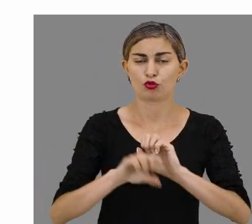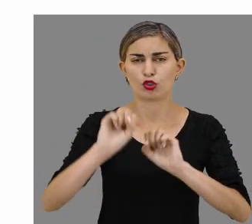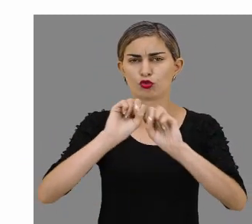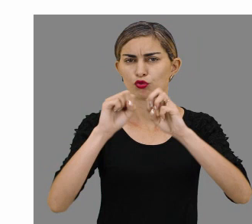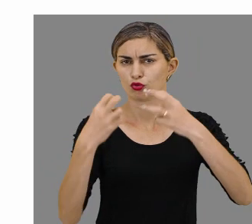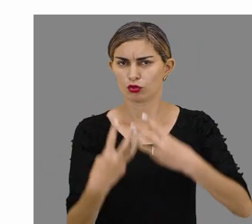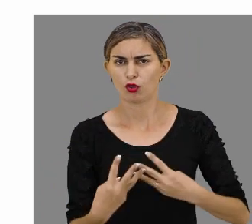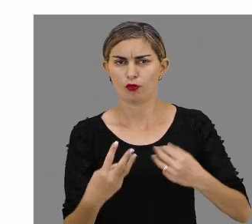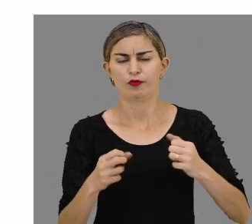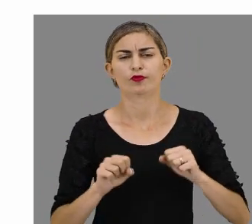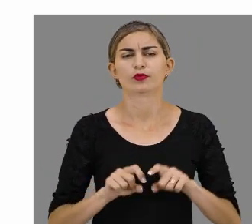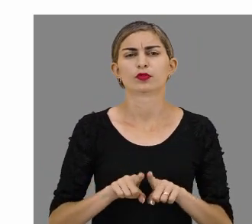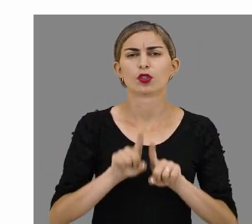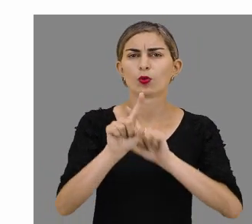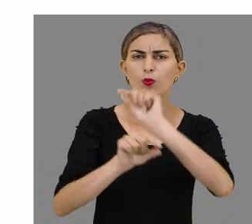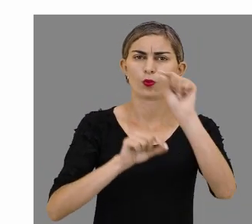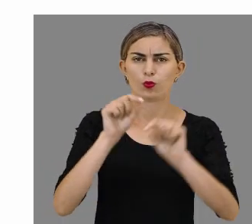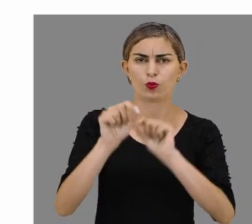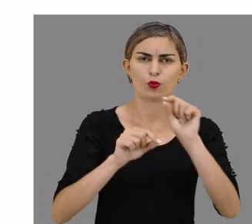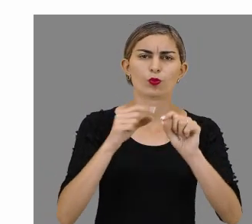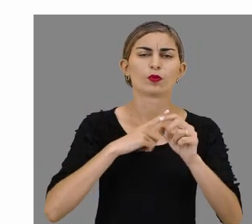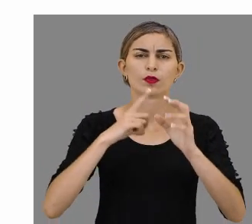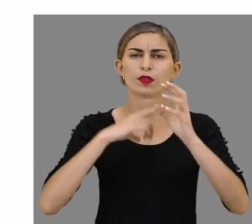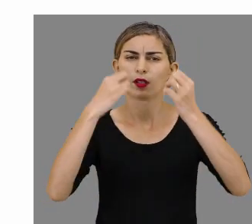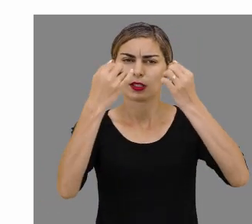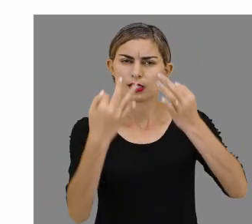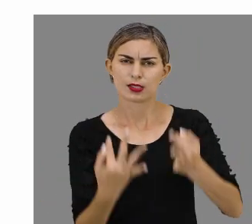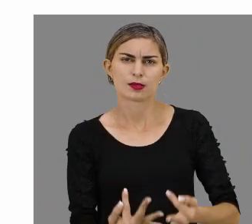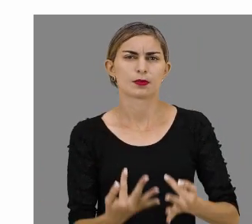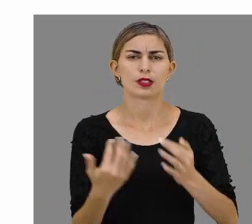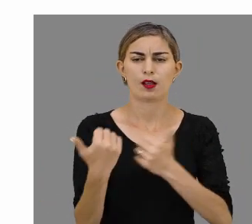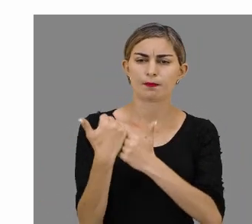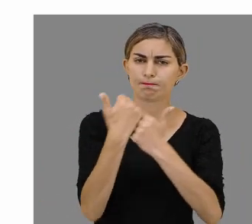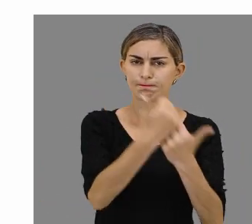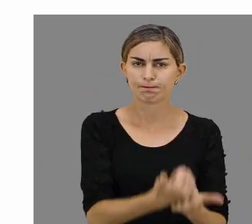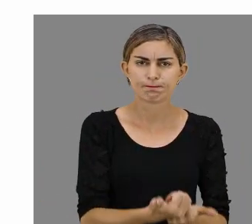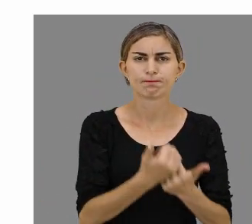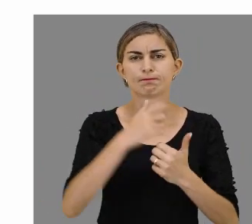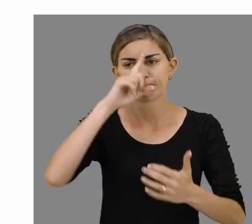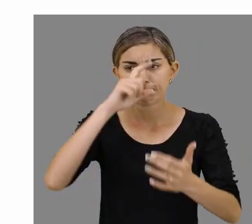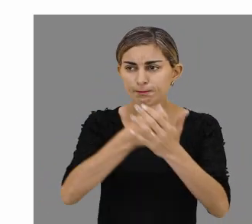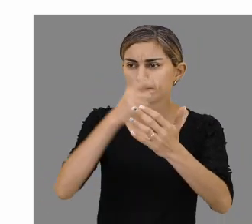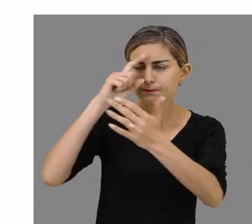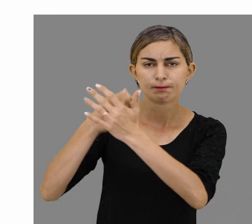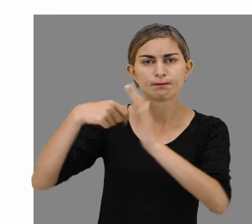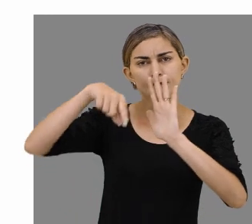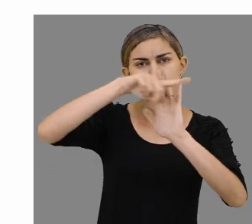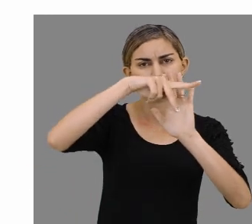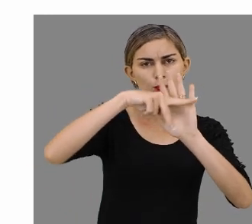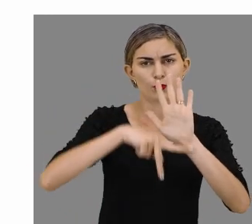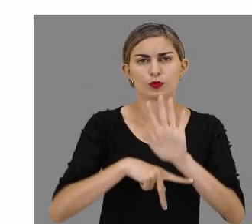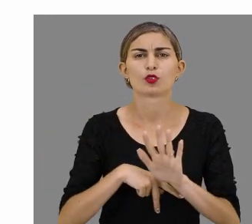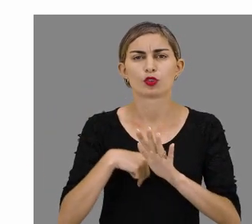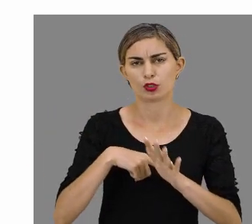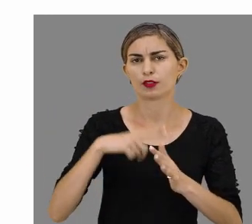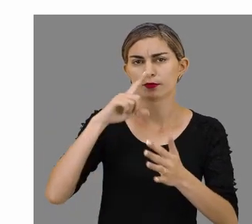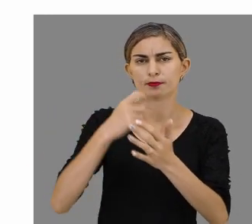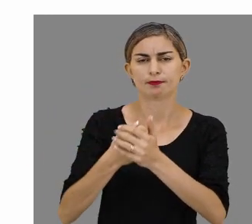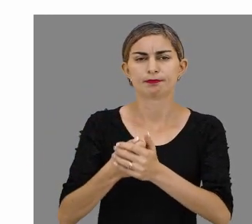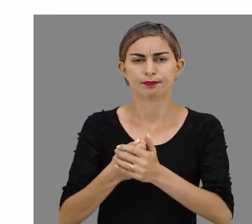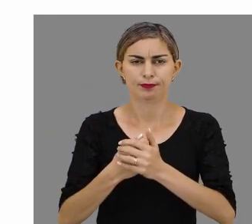de software. É nessa fase onde são feitos muitos diagramas para representar as decisões de projeto que foram